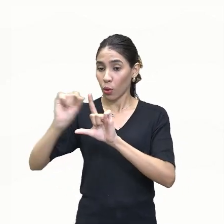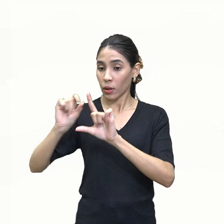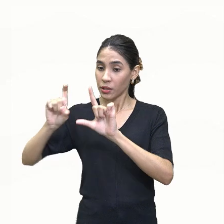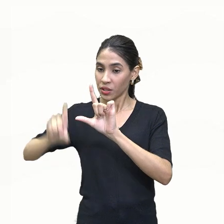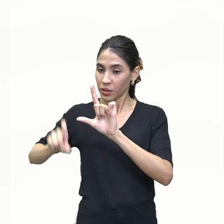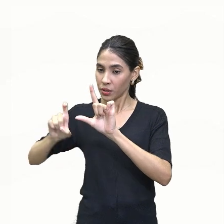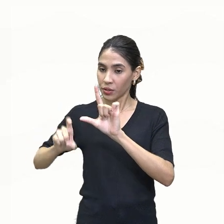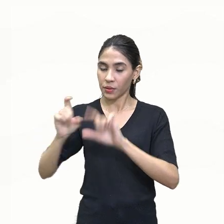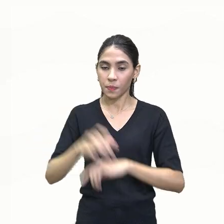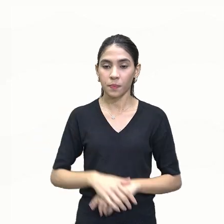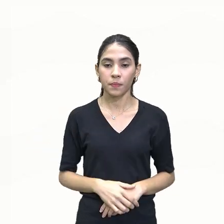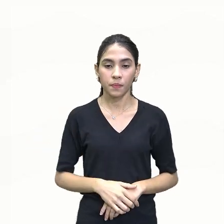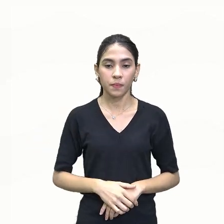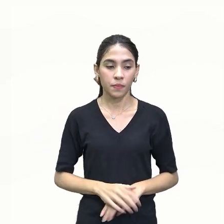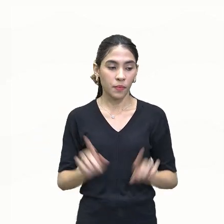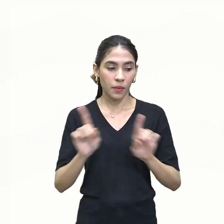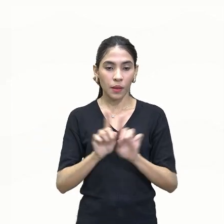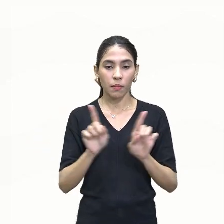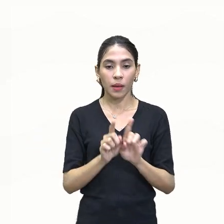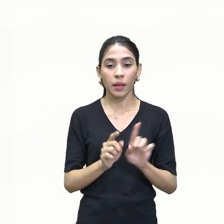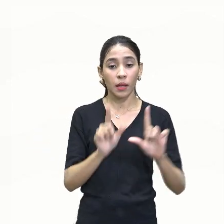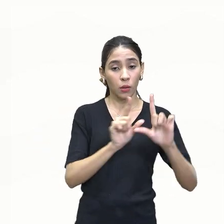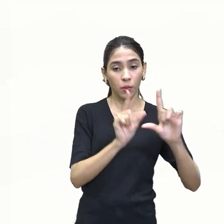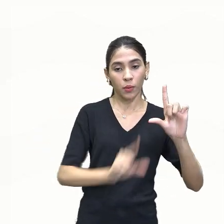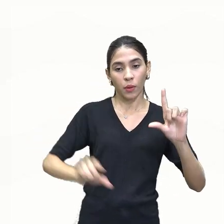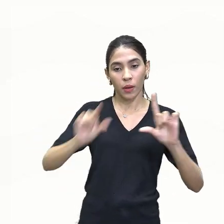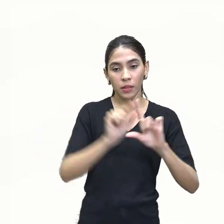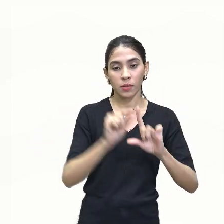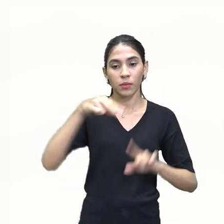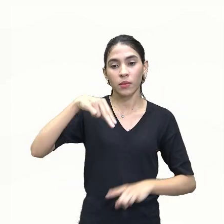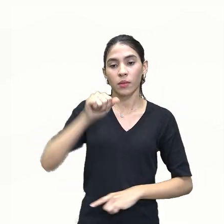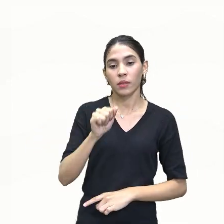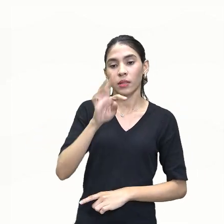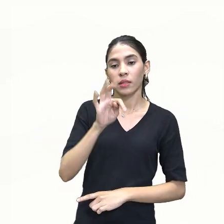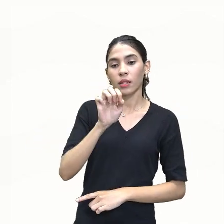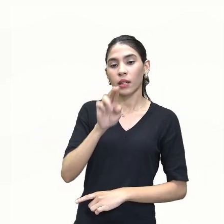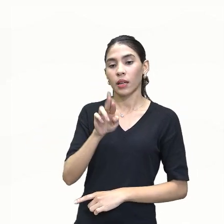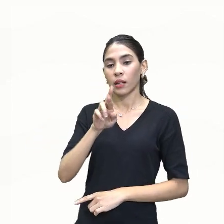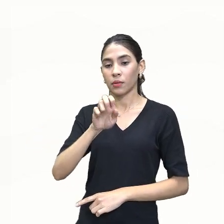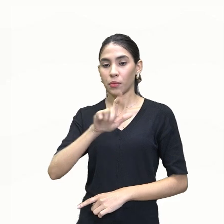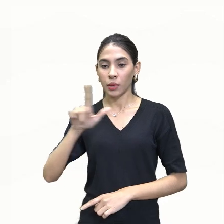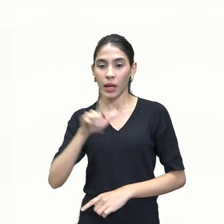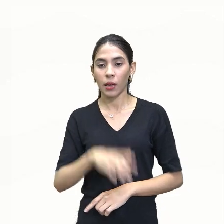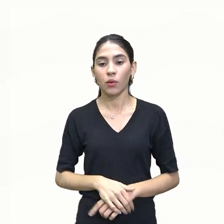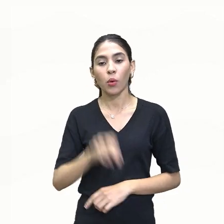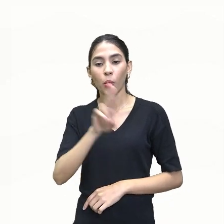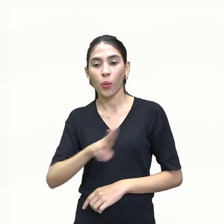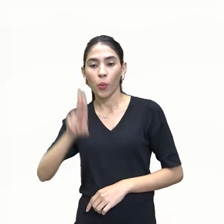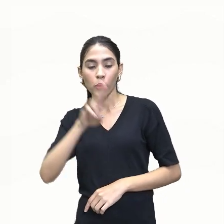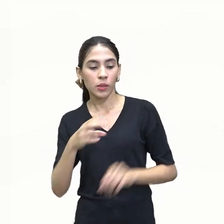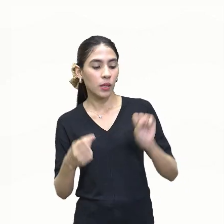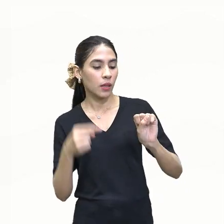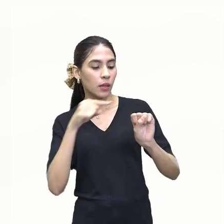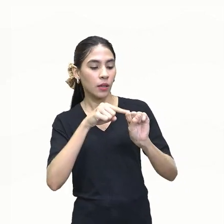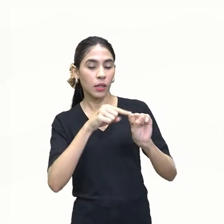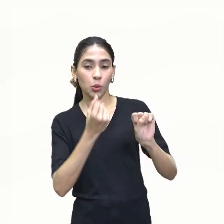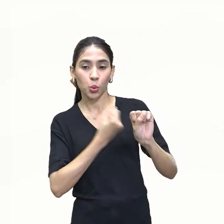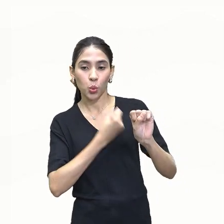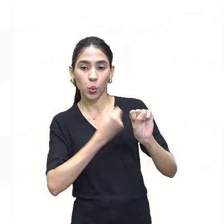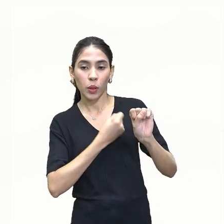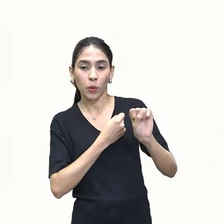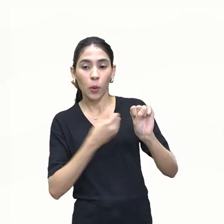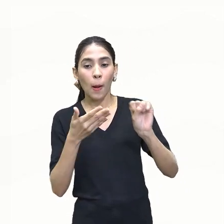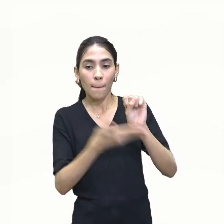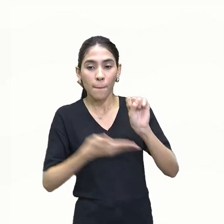calculadora. Temos também o logaritmo natural, que é o que utiliza a base Euler, tá? Então, nós temos aí, que